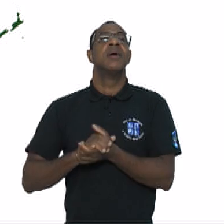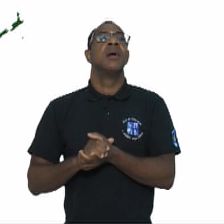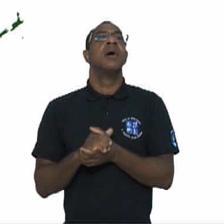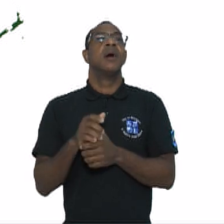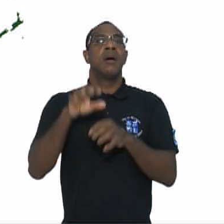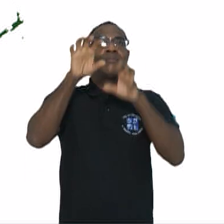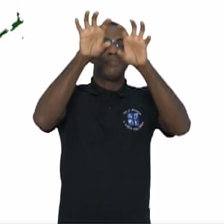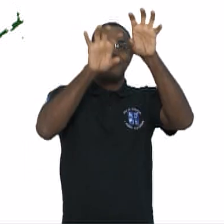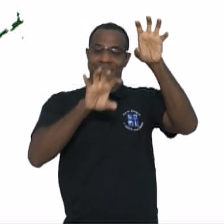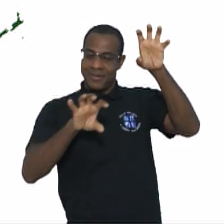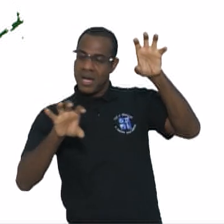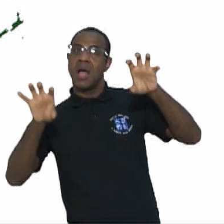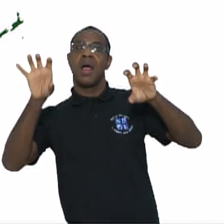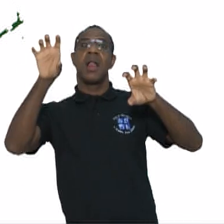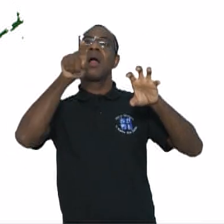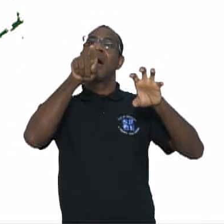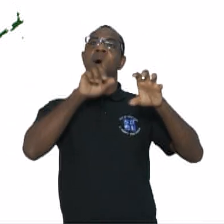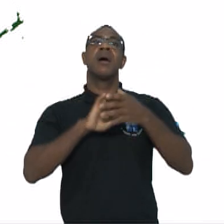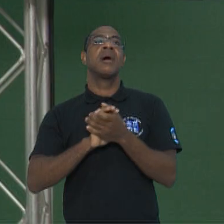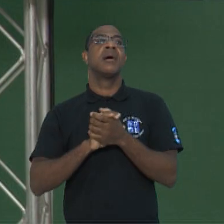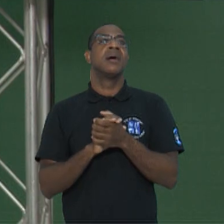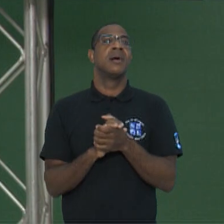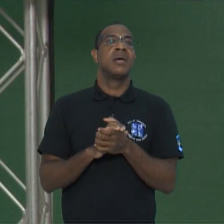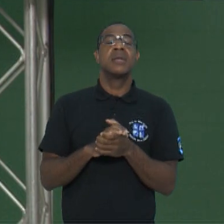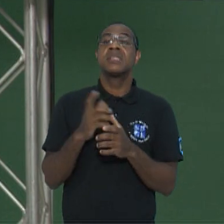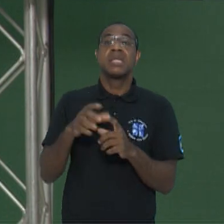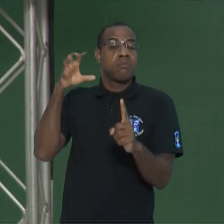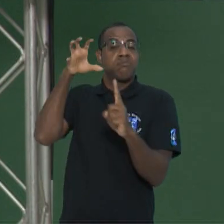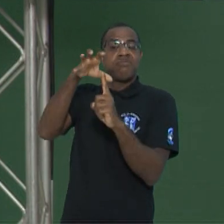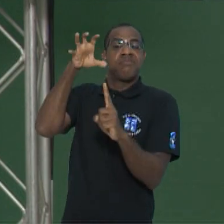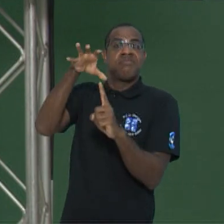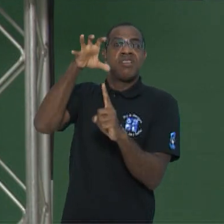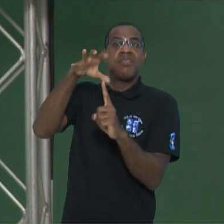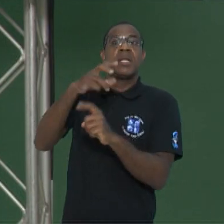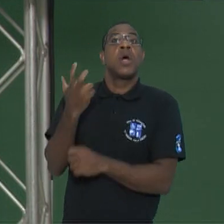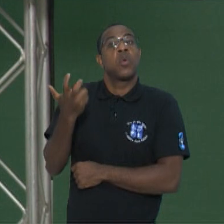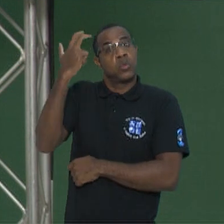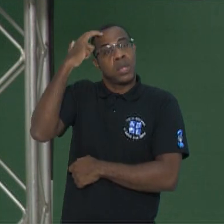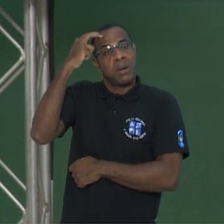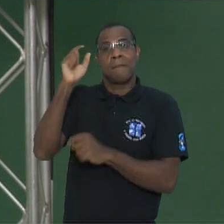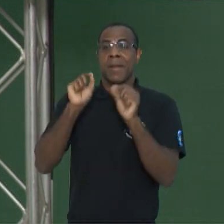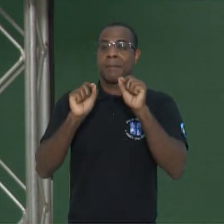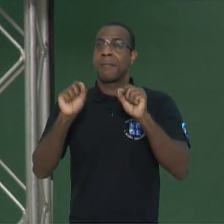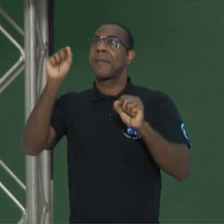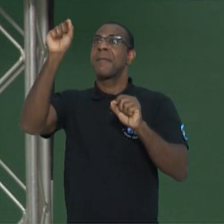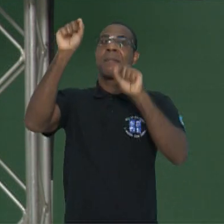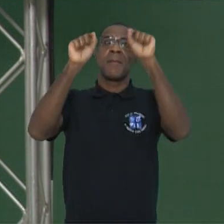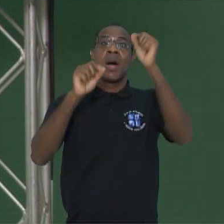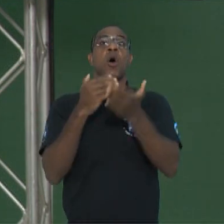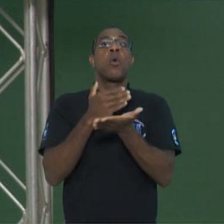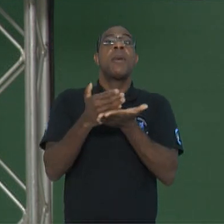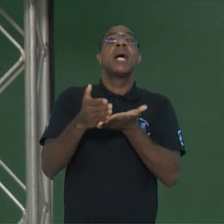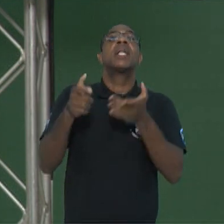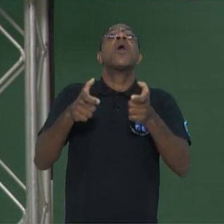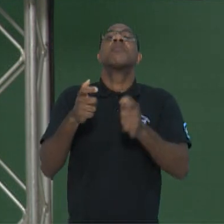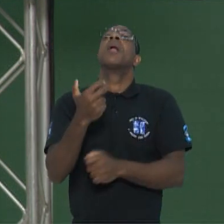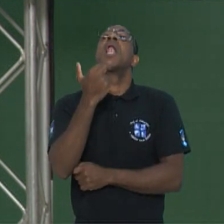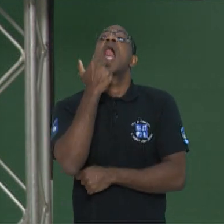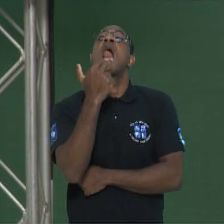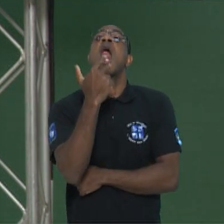mas que refletem justamente essa influência cultural, que começa pelo idioma, né?